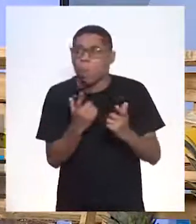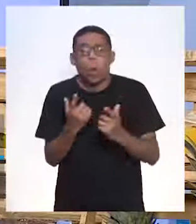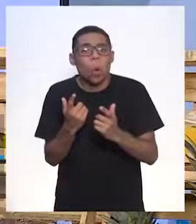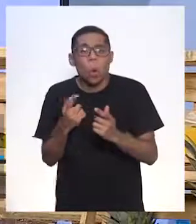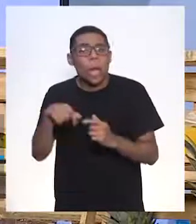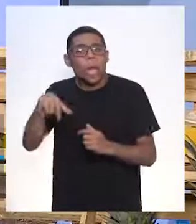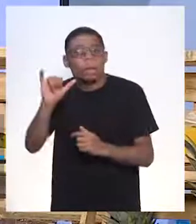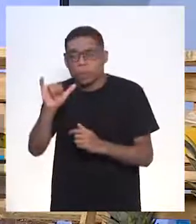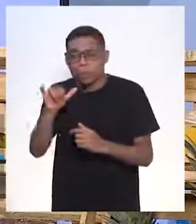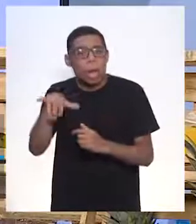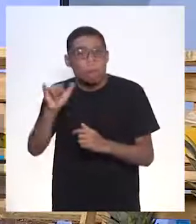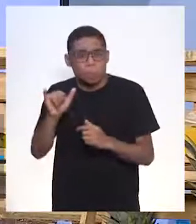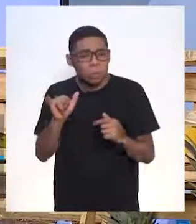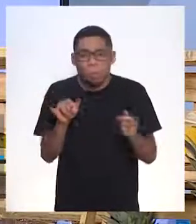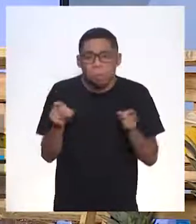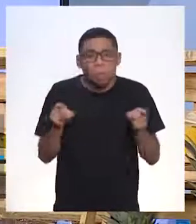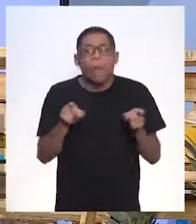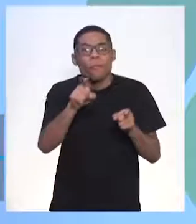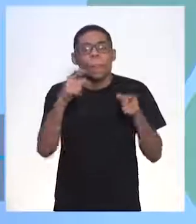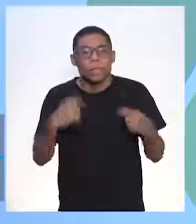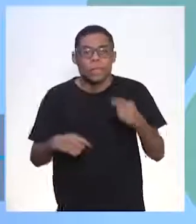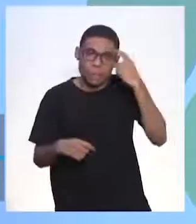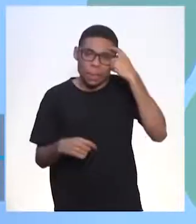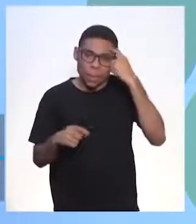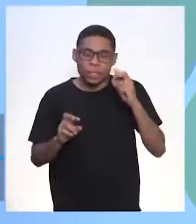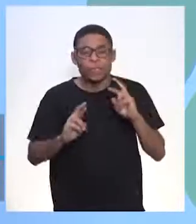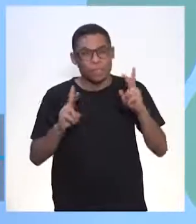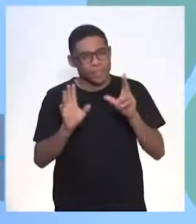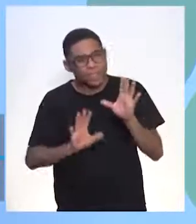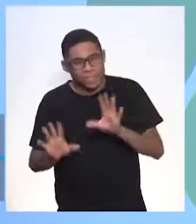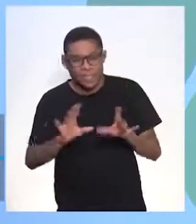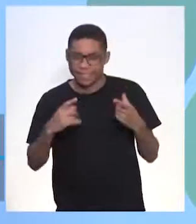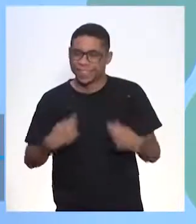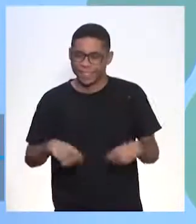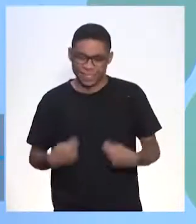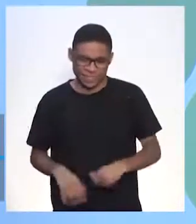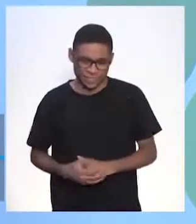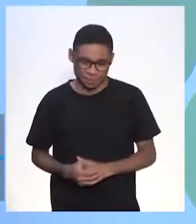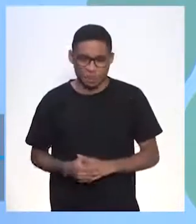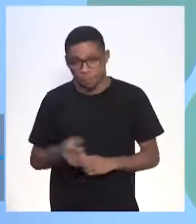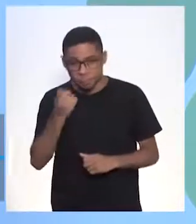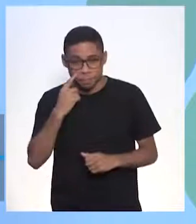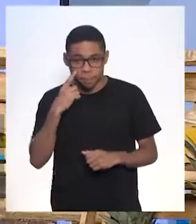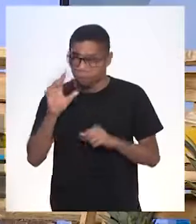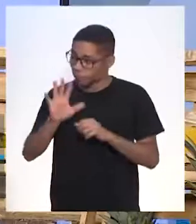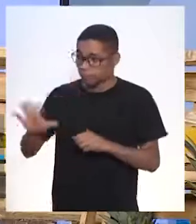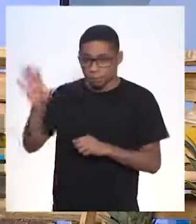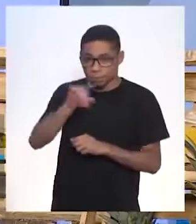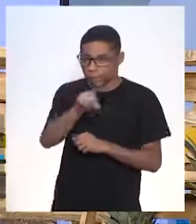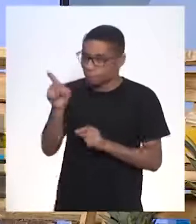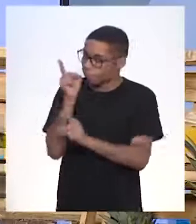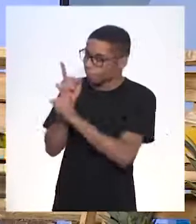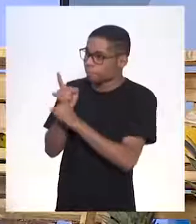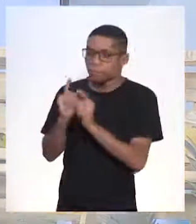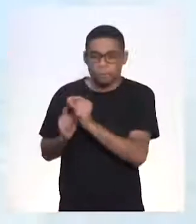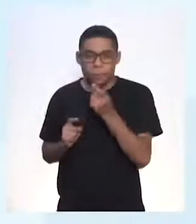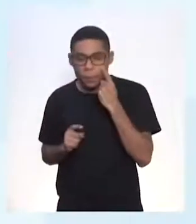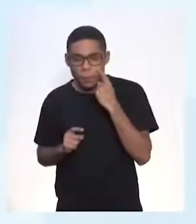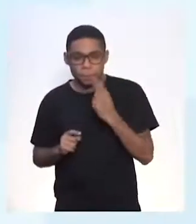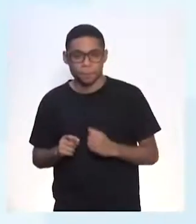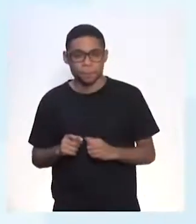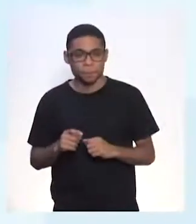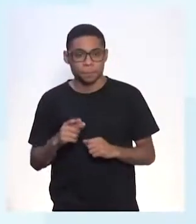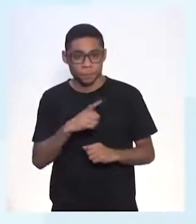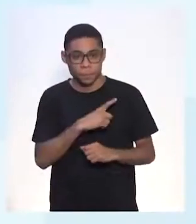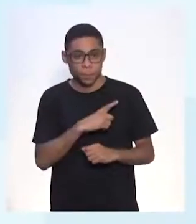essa leitura, né, Osmar? Perfeito. Extremamente importante. Beleza? Então, vamos colocar a resolução para vocês identificarem, que é o seguinte, ó. Então,